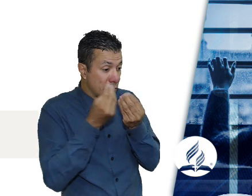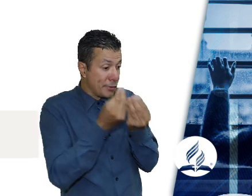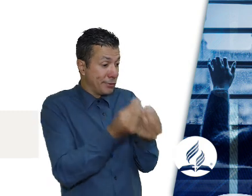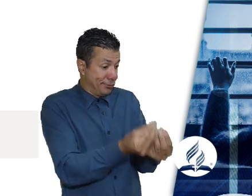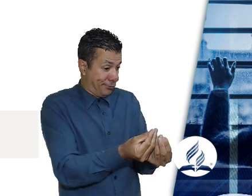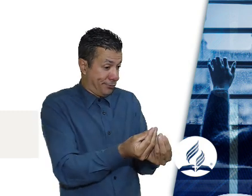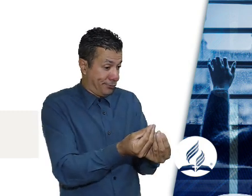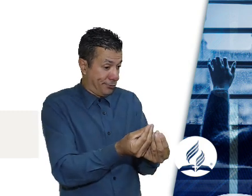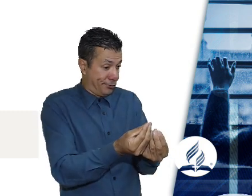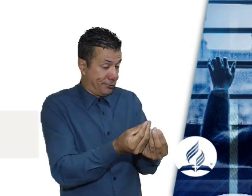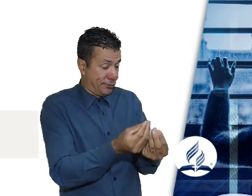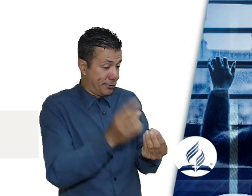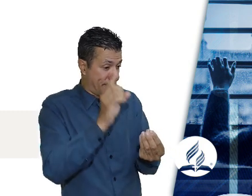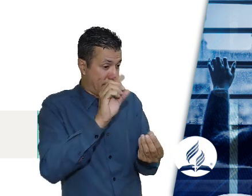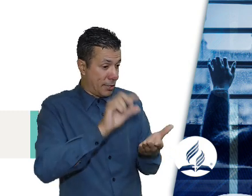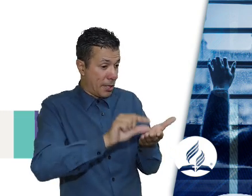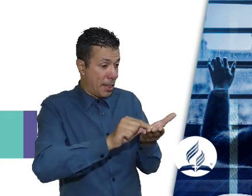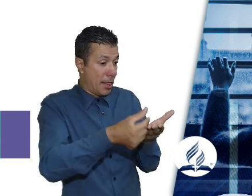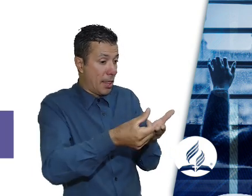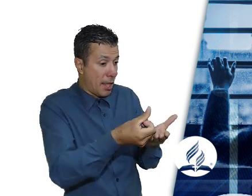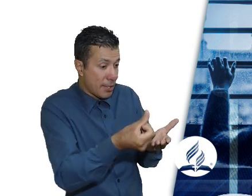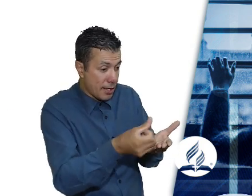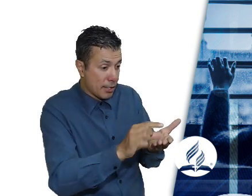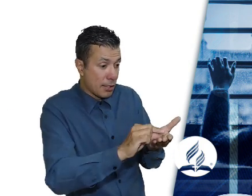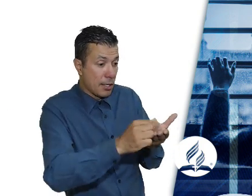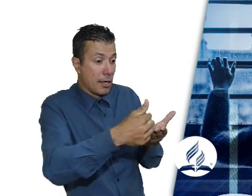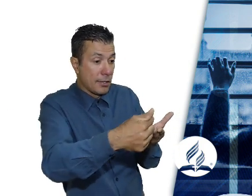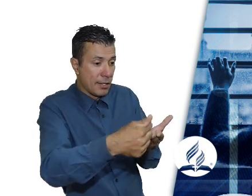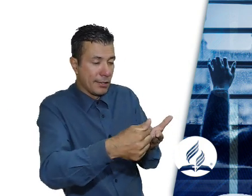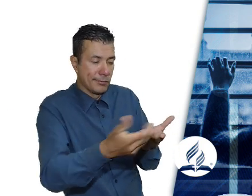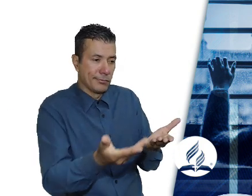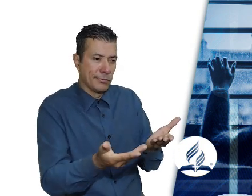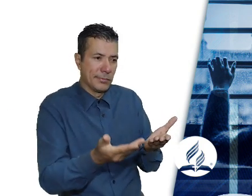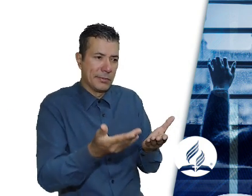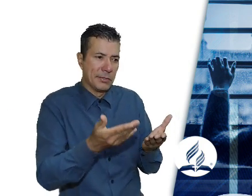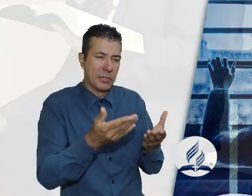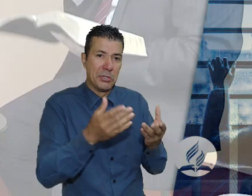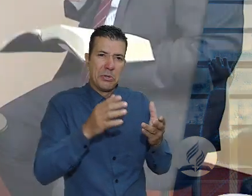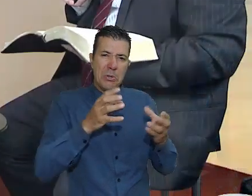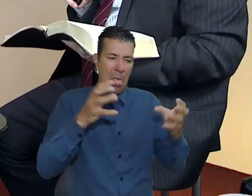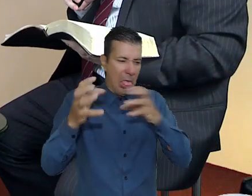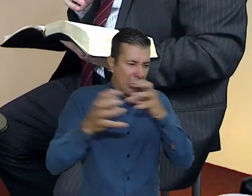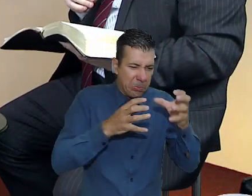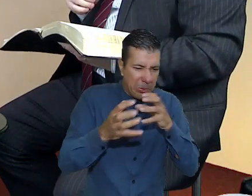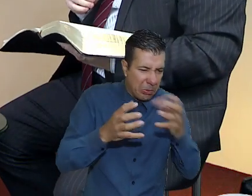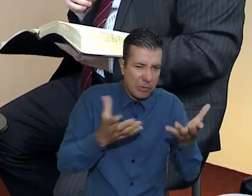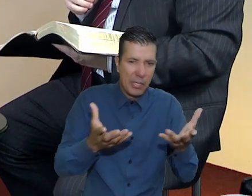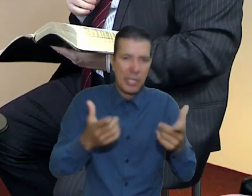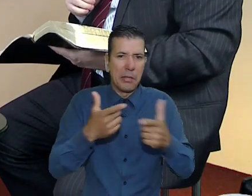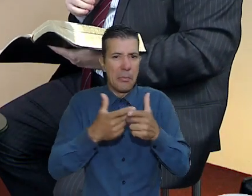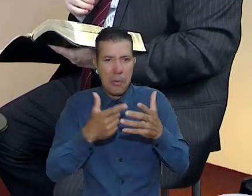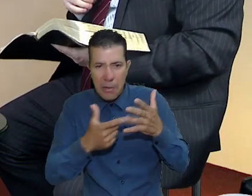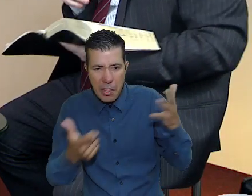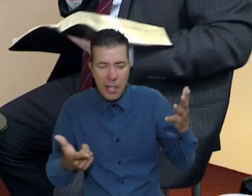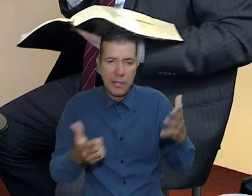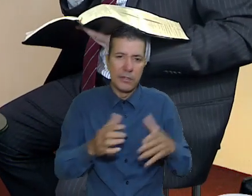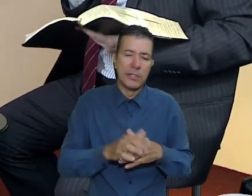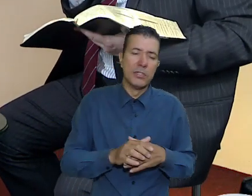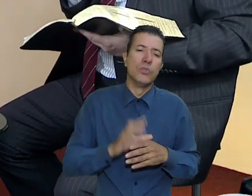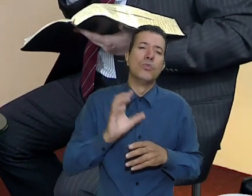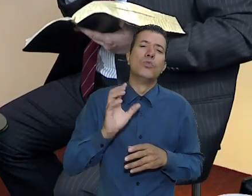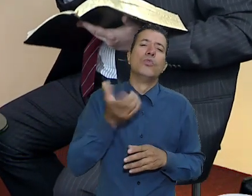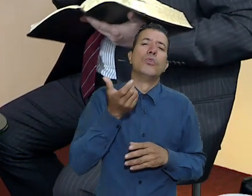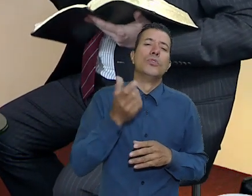o sexto e o sétimo selo? Então, apesar de toda essa turbulência que está acontecendo, pastor Leonardo,